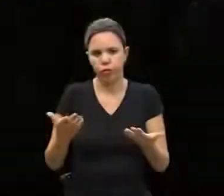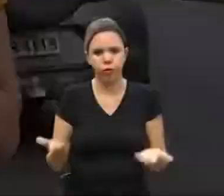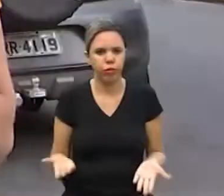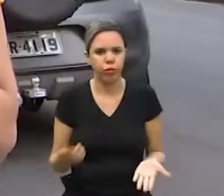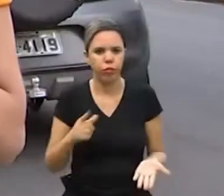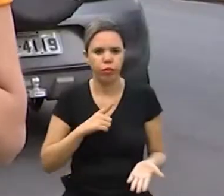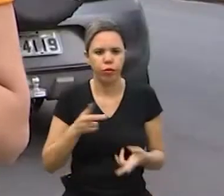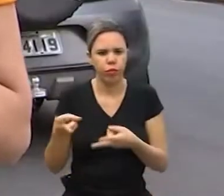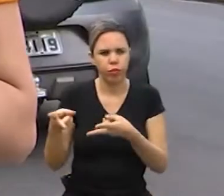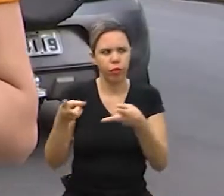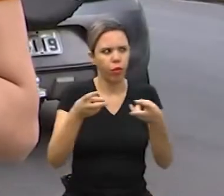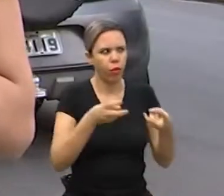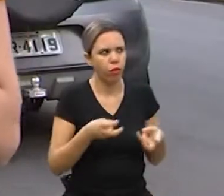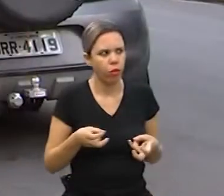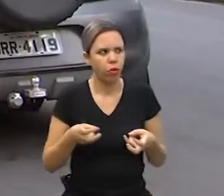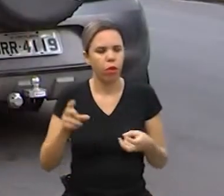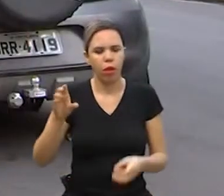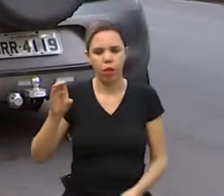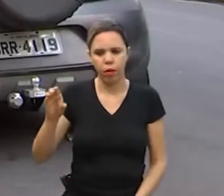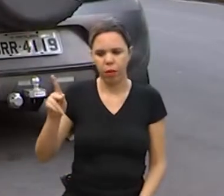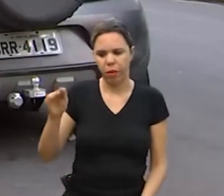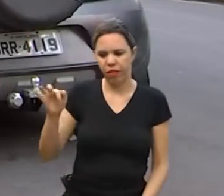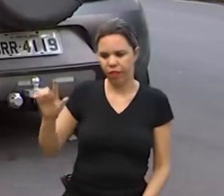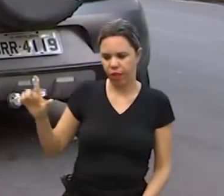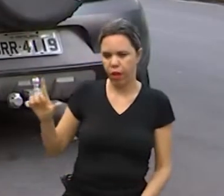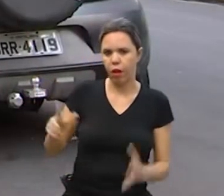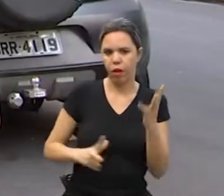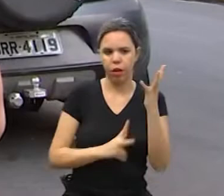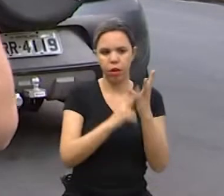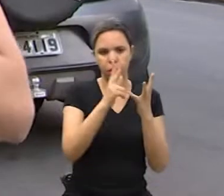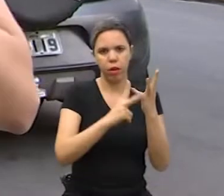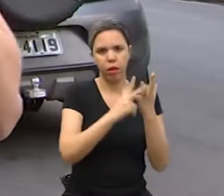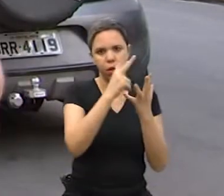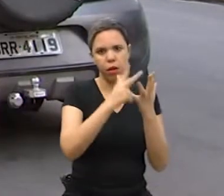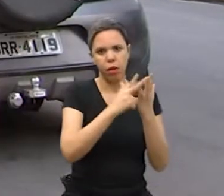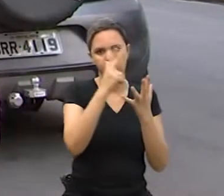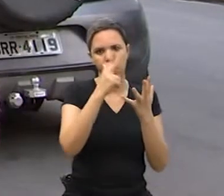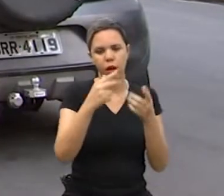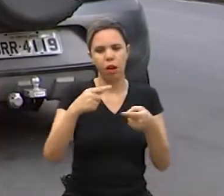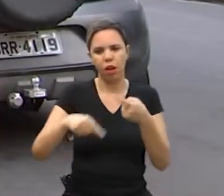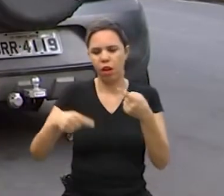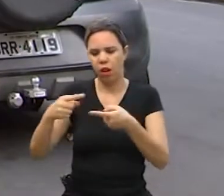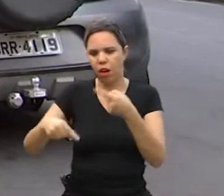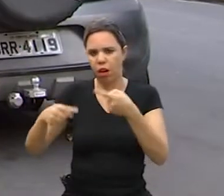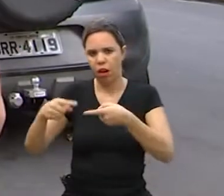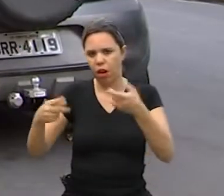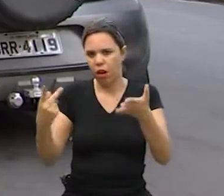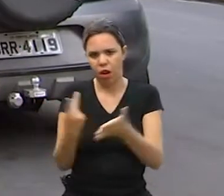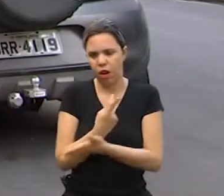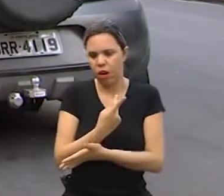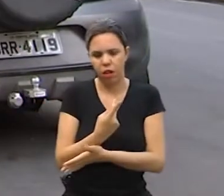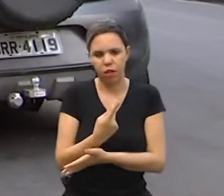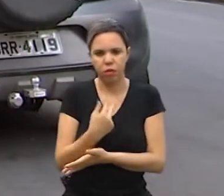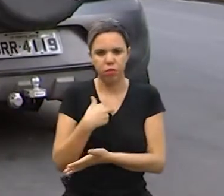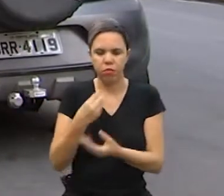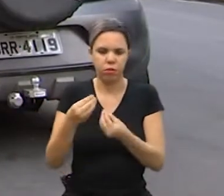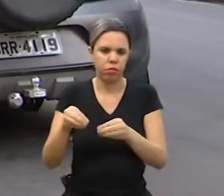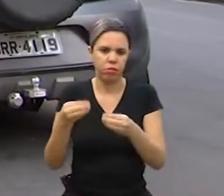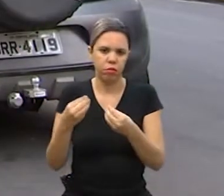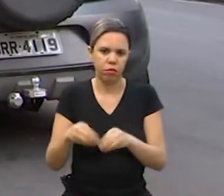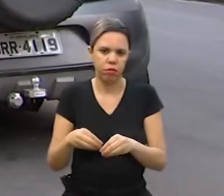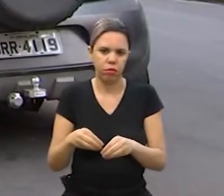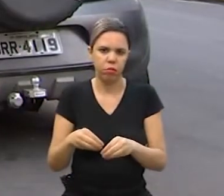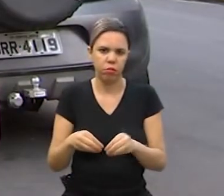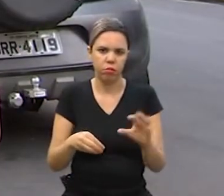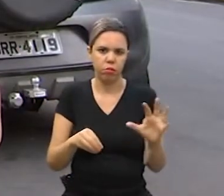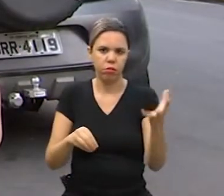adequada. O que a gente tem percebido é que a CPFL tem realizado podas de forma muito irregular. E essas podas, elas têm danificado